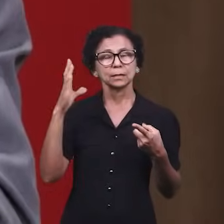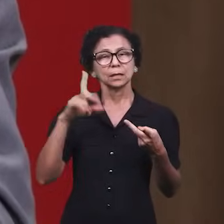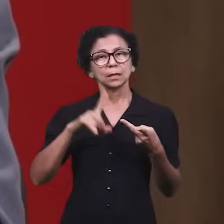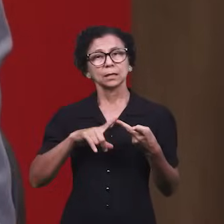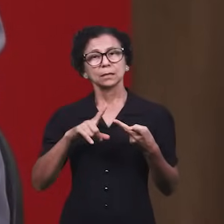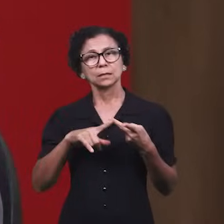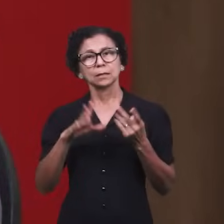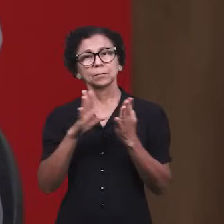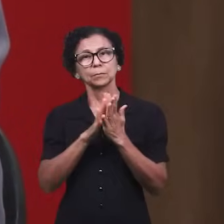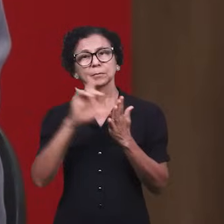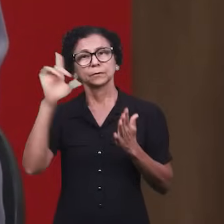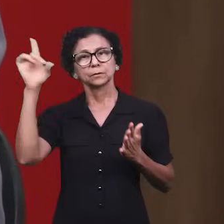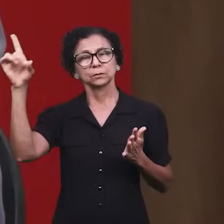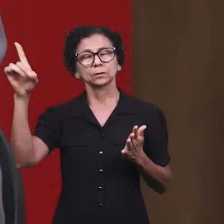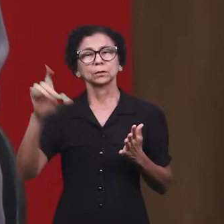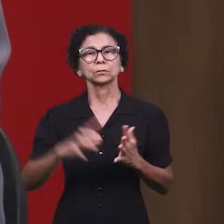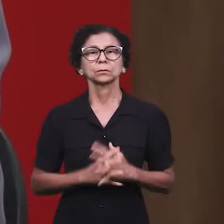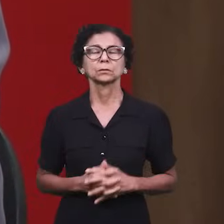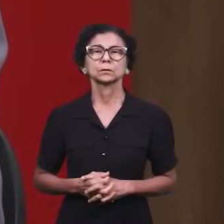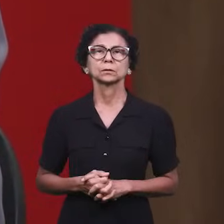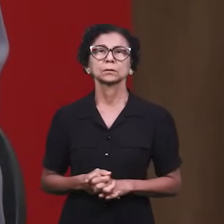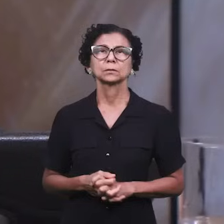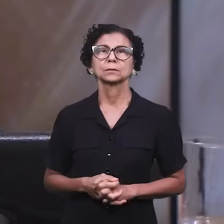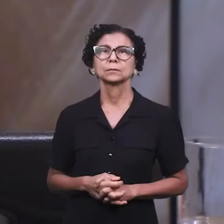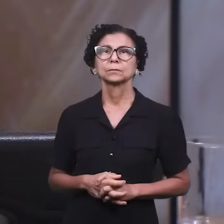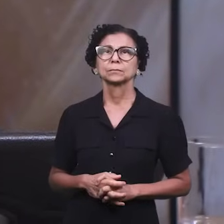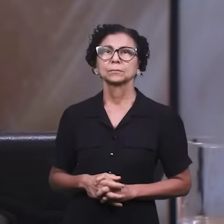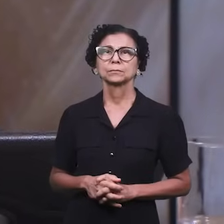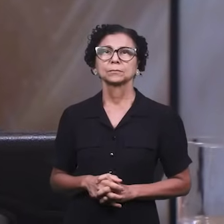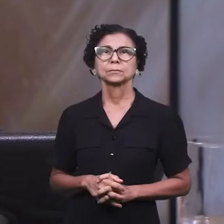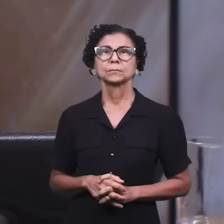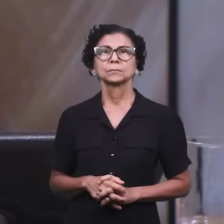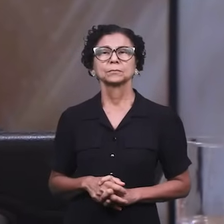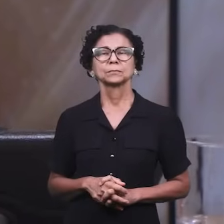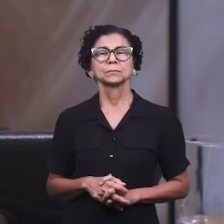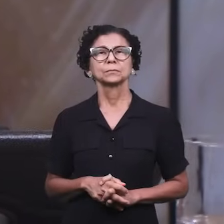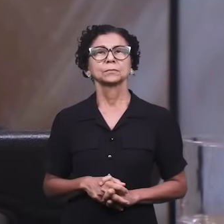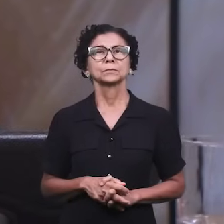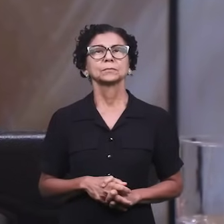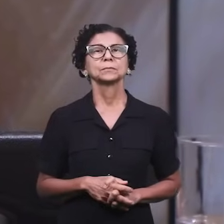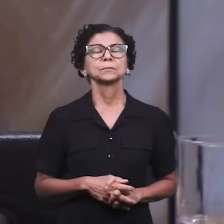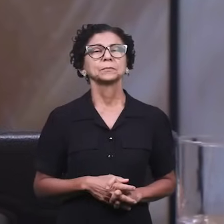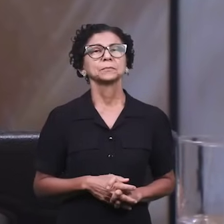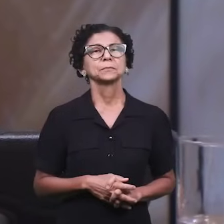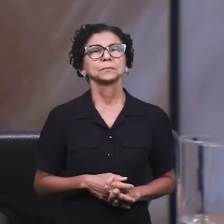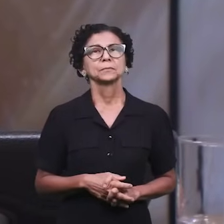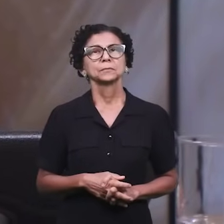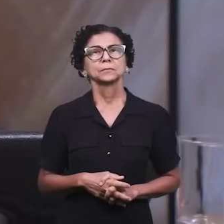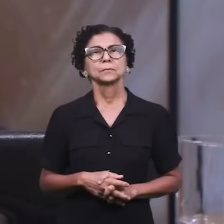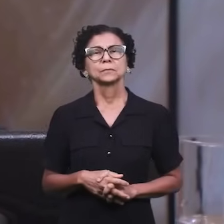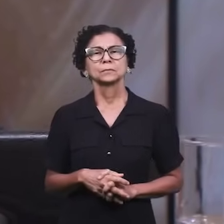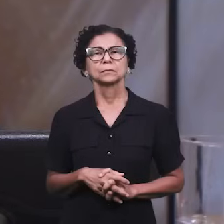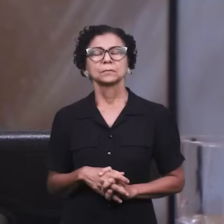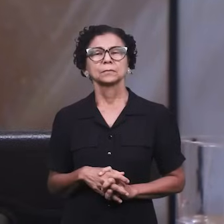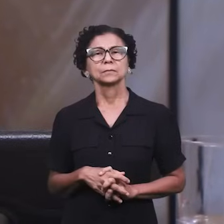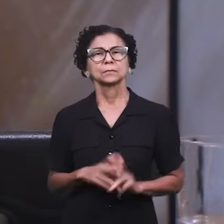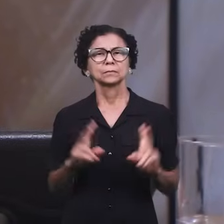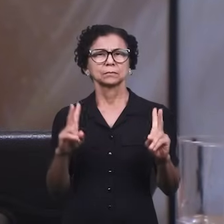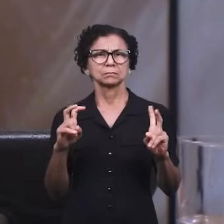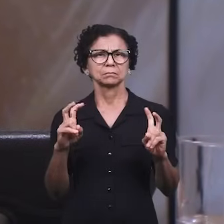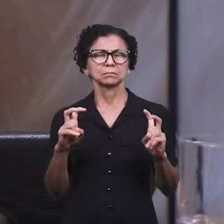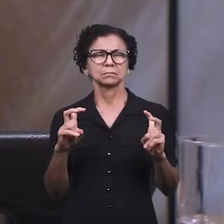palavra do Senhor. Muito bem, William, companheiros, o fato é que quando nós nos referimos a essa